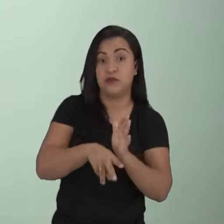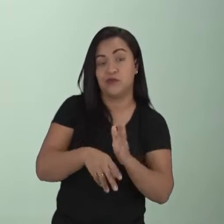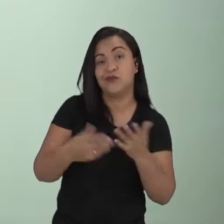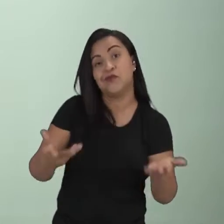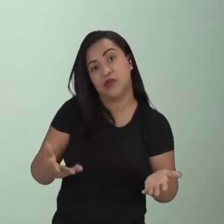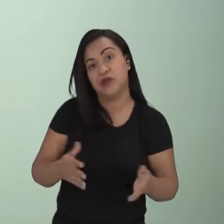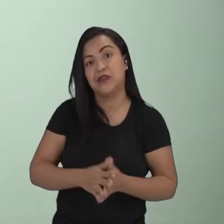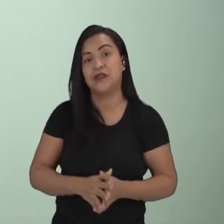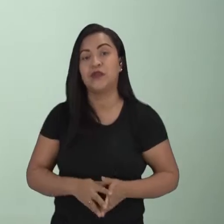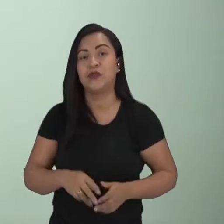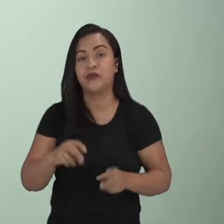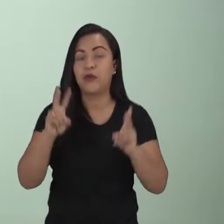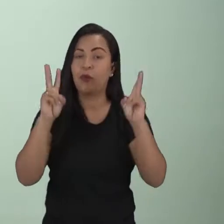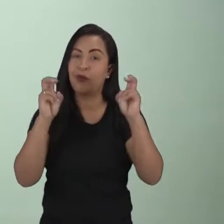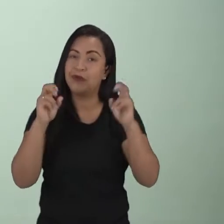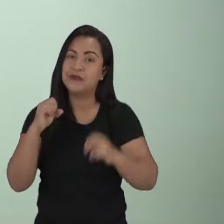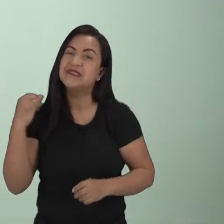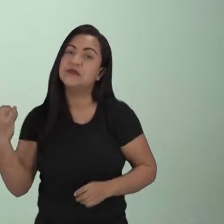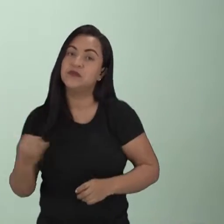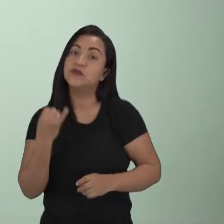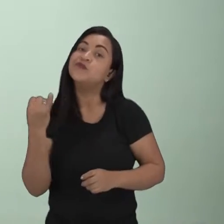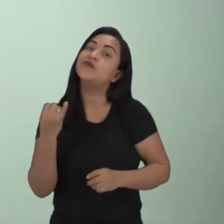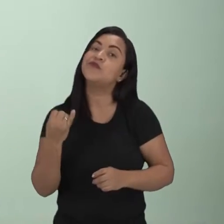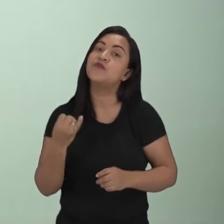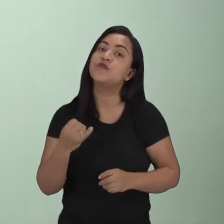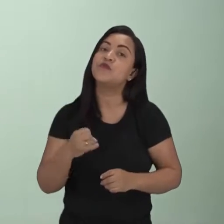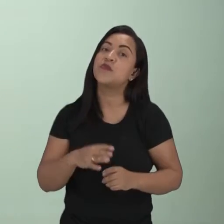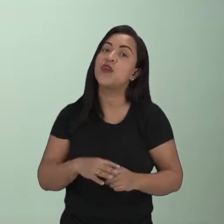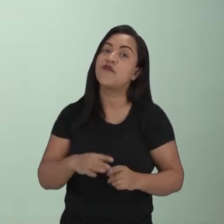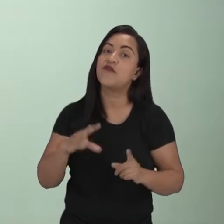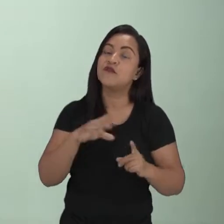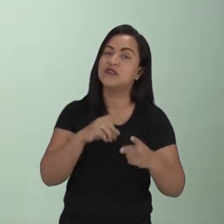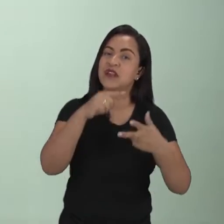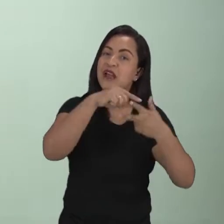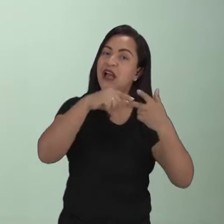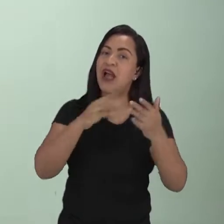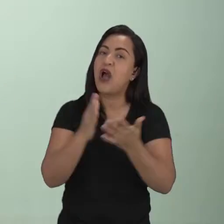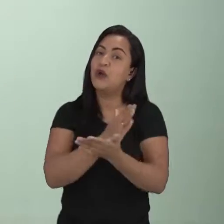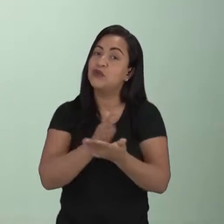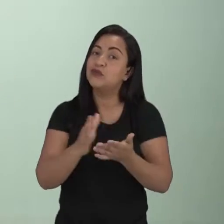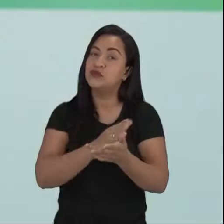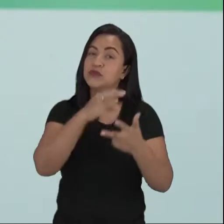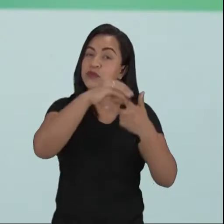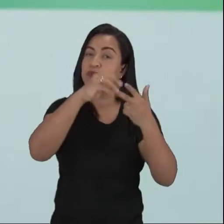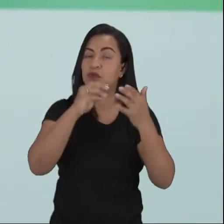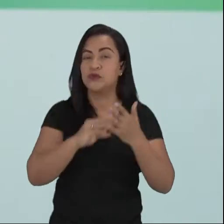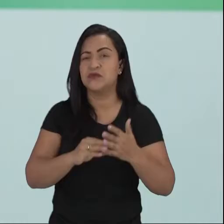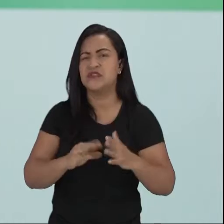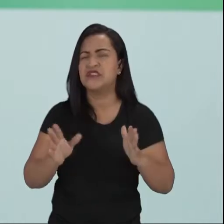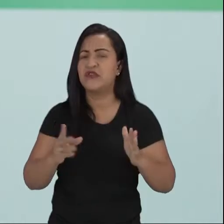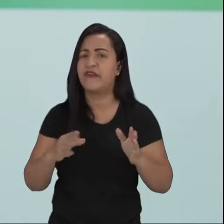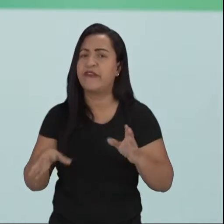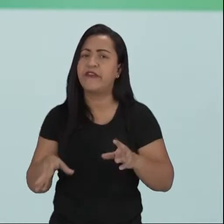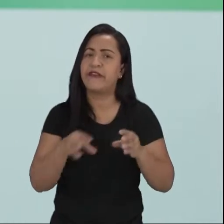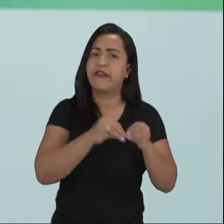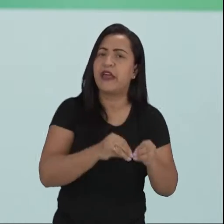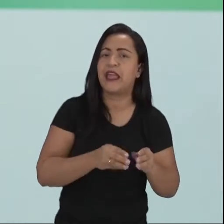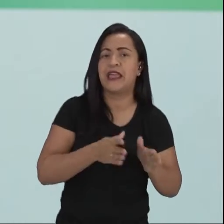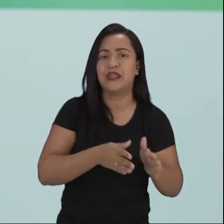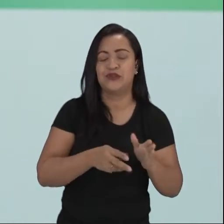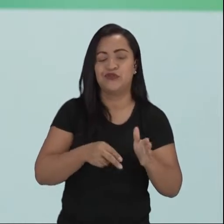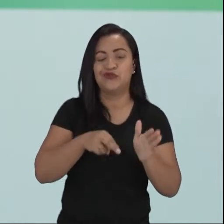temática bem abrangente. Eu vou fixar em alguns pontos históricos, tá? Não adentrarei em questões biológicas, nem químicas, nem